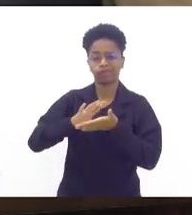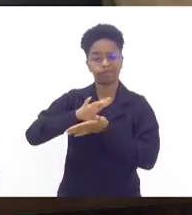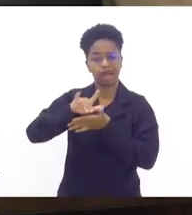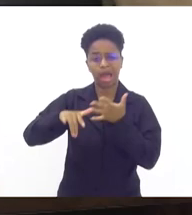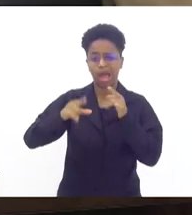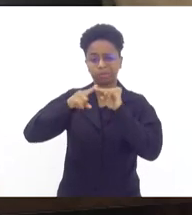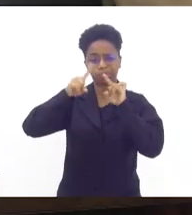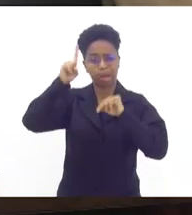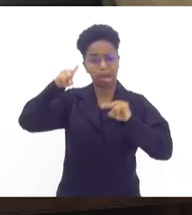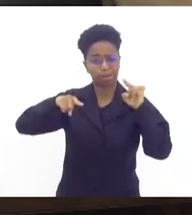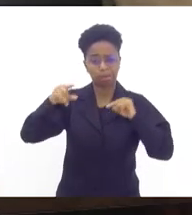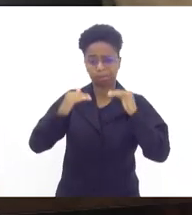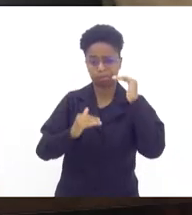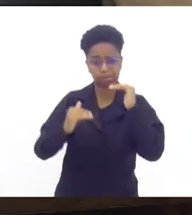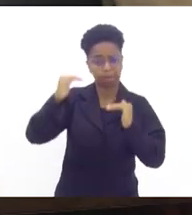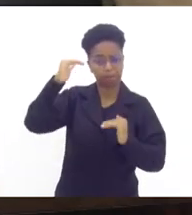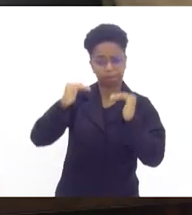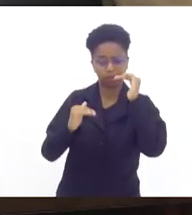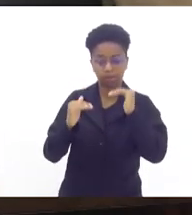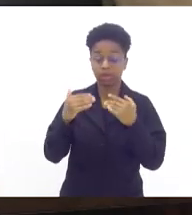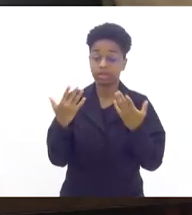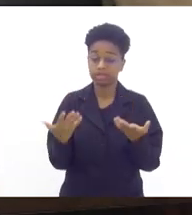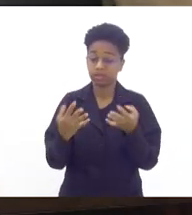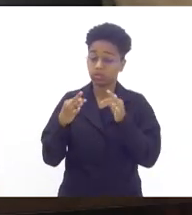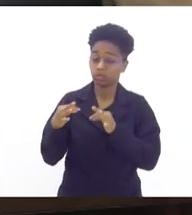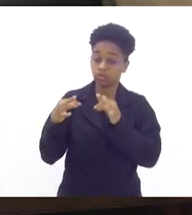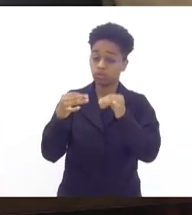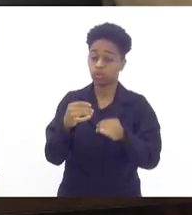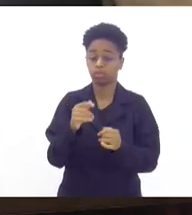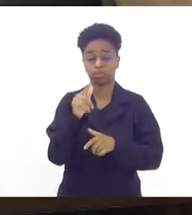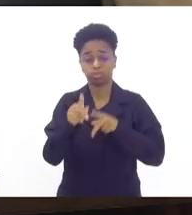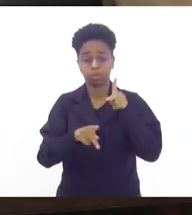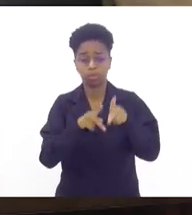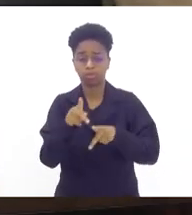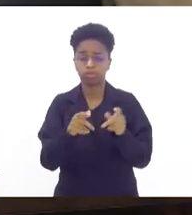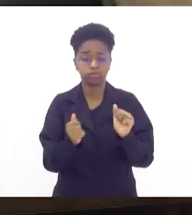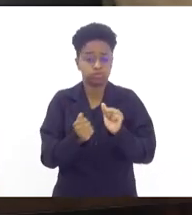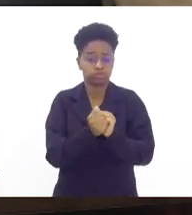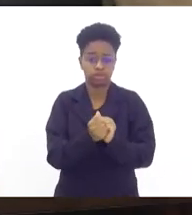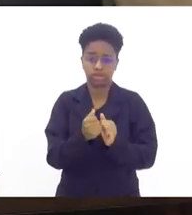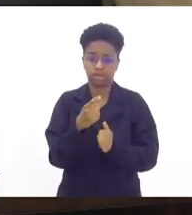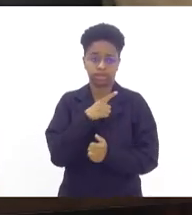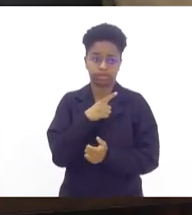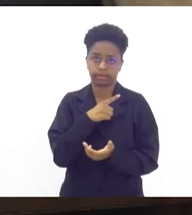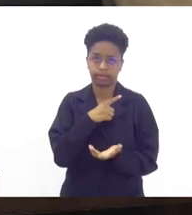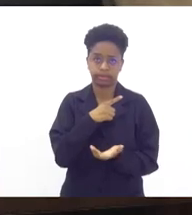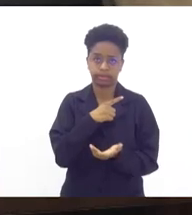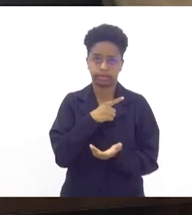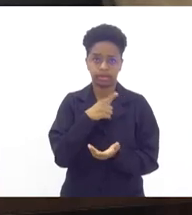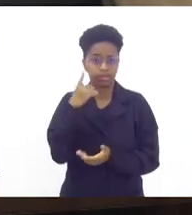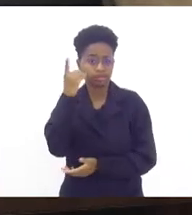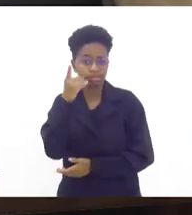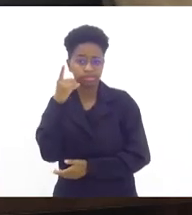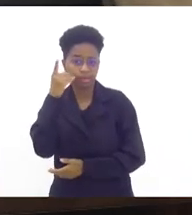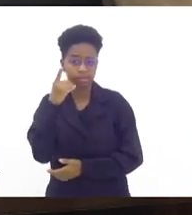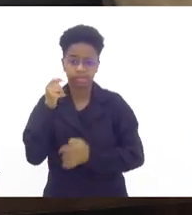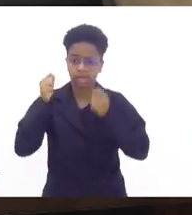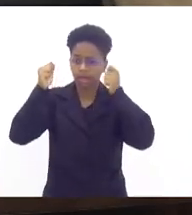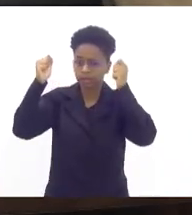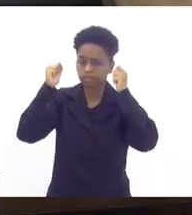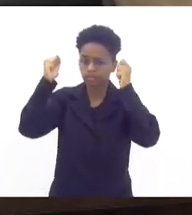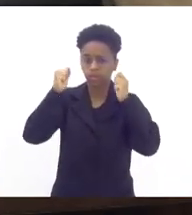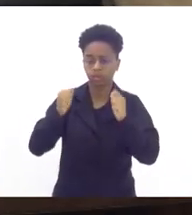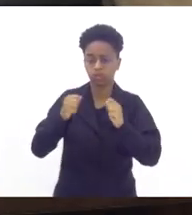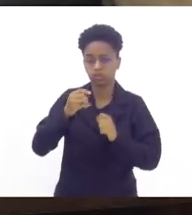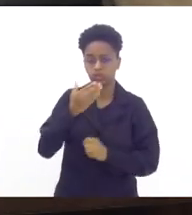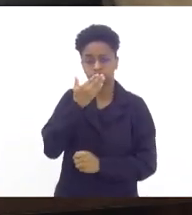então todo o povo está ali desde do deputado que torce para o seu